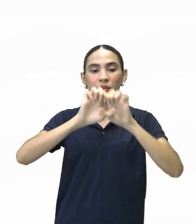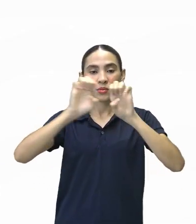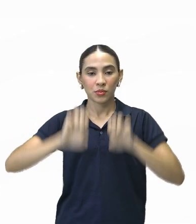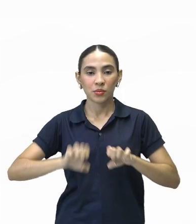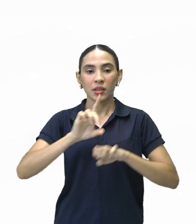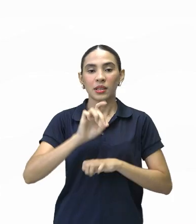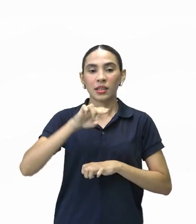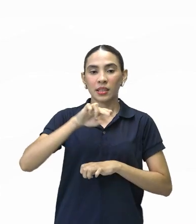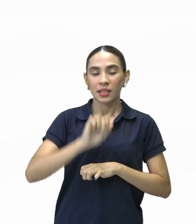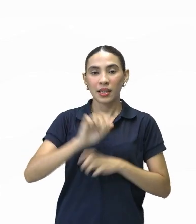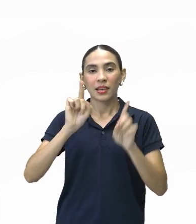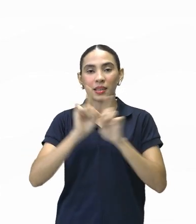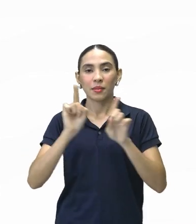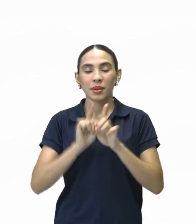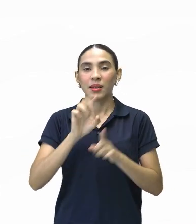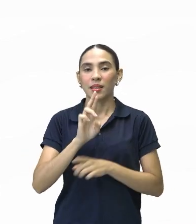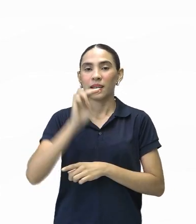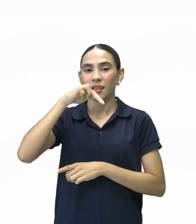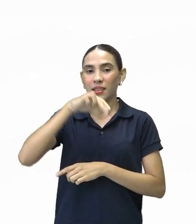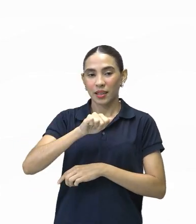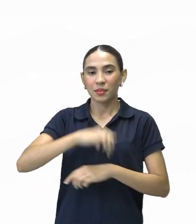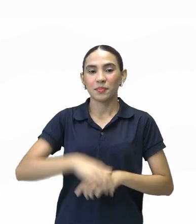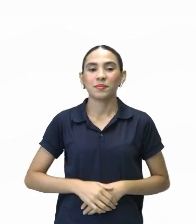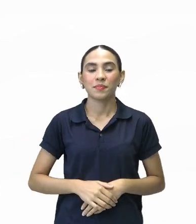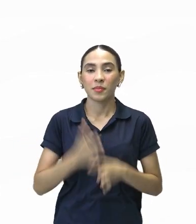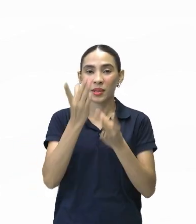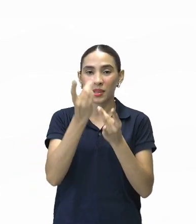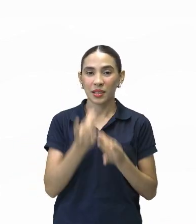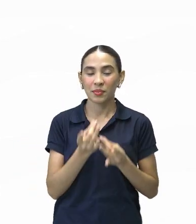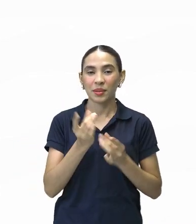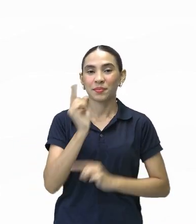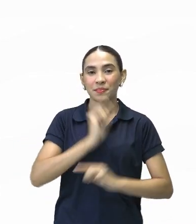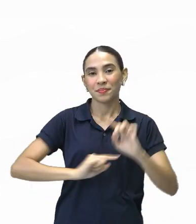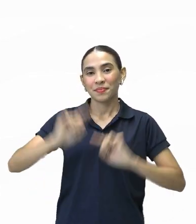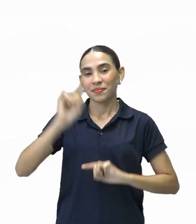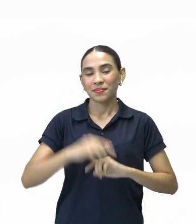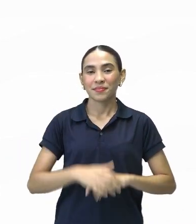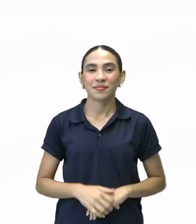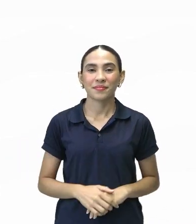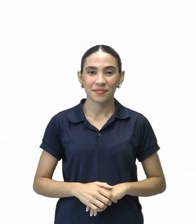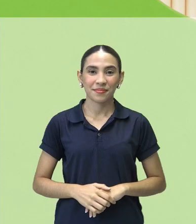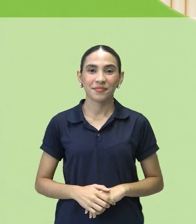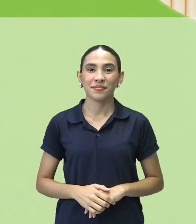do DNA e RNA, Detalhamento, Evolução.